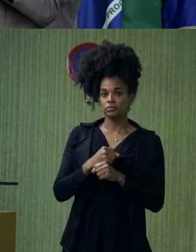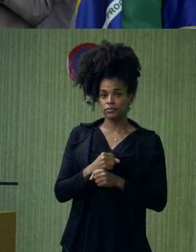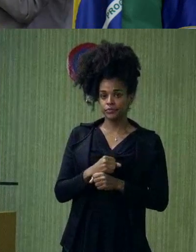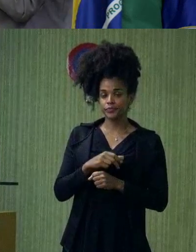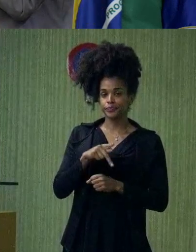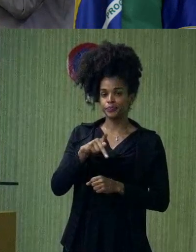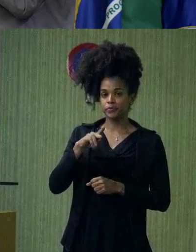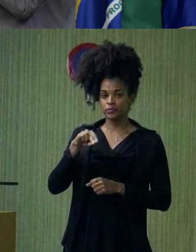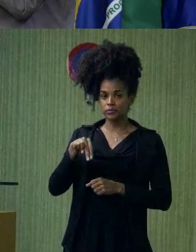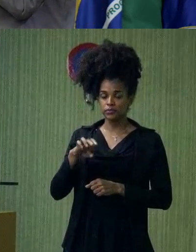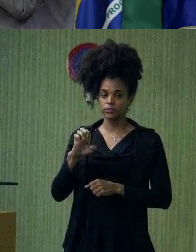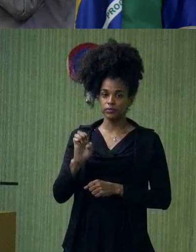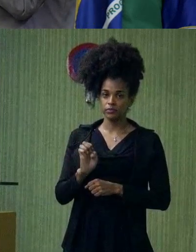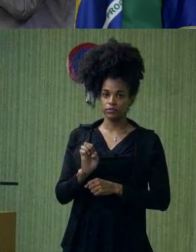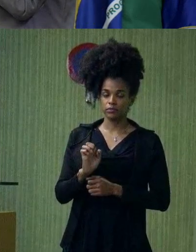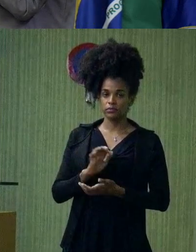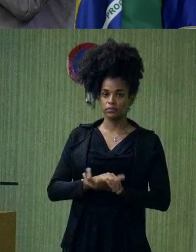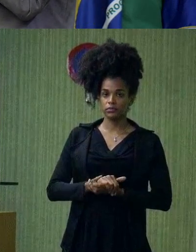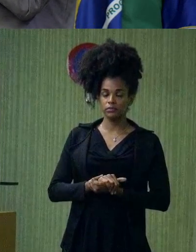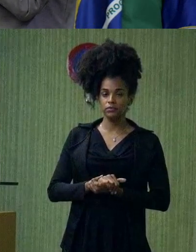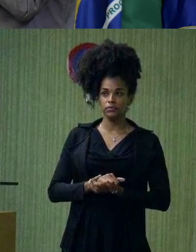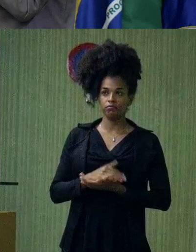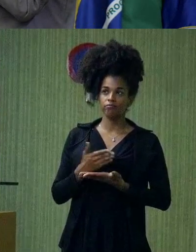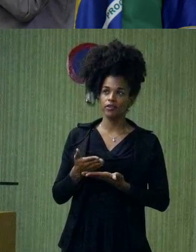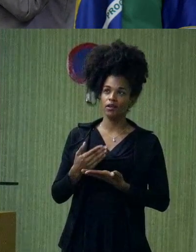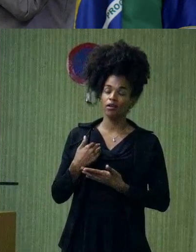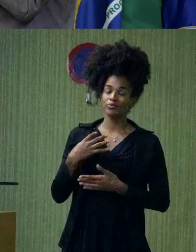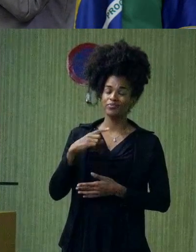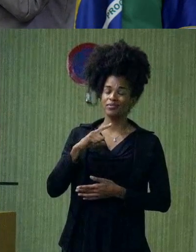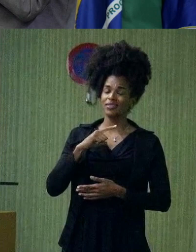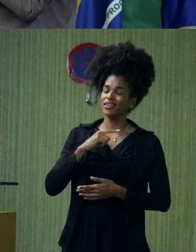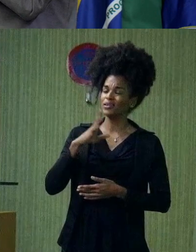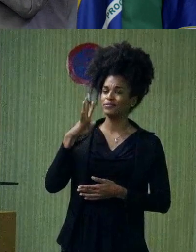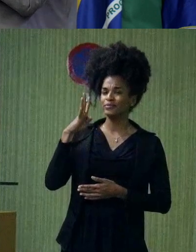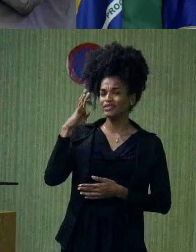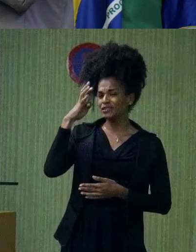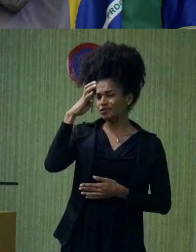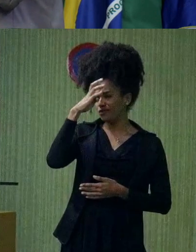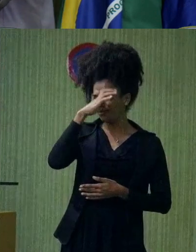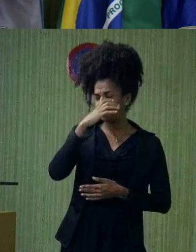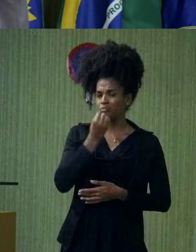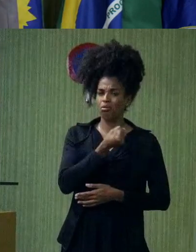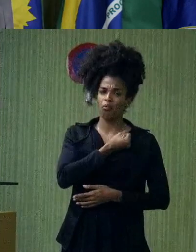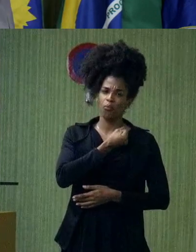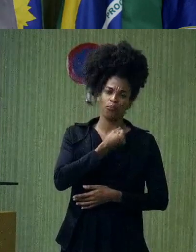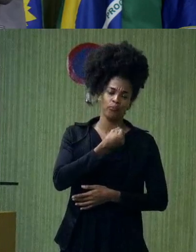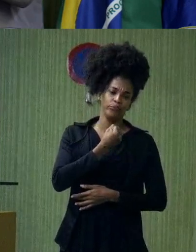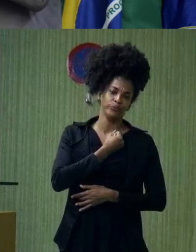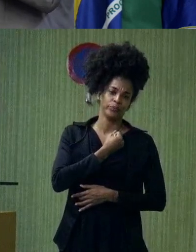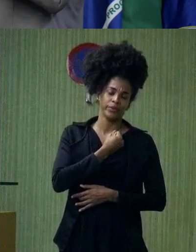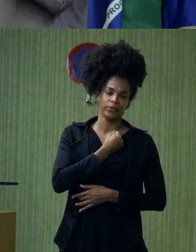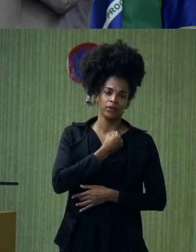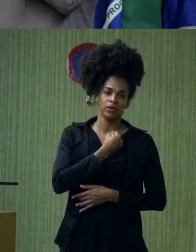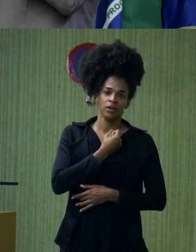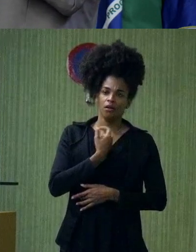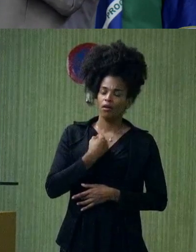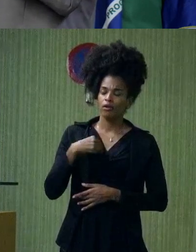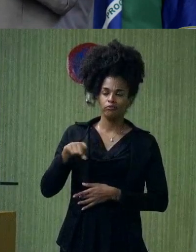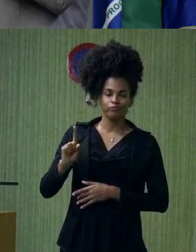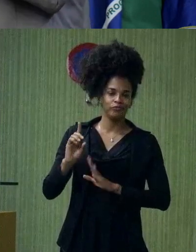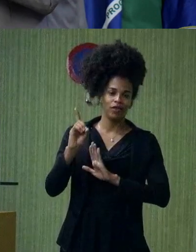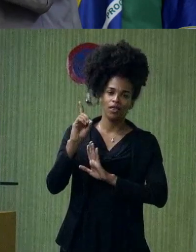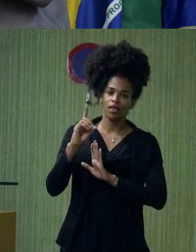pne e aí assim eu eu confesso que eu tenho dificuldade muito grande com número Gilka né por isso fui fazer direito né fui para de